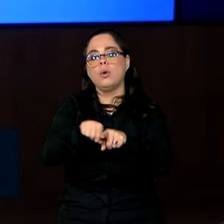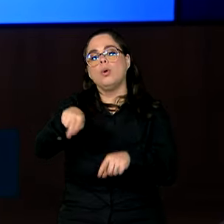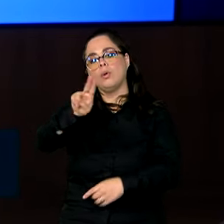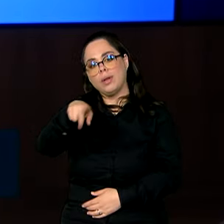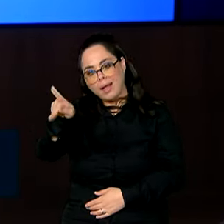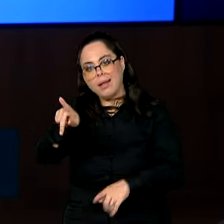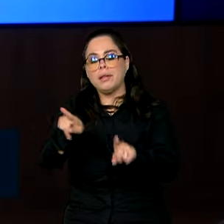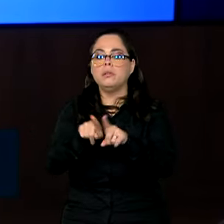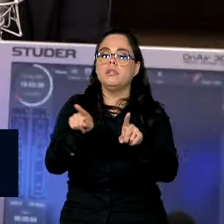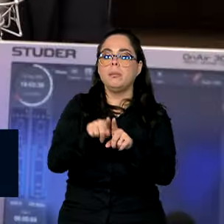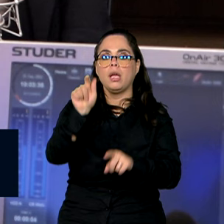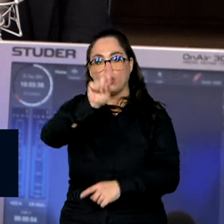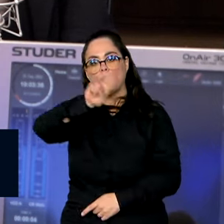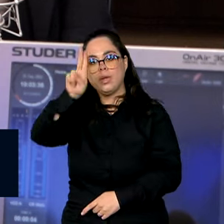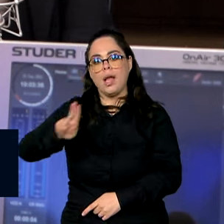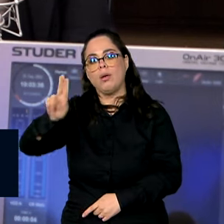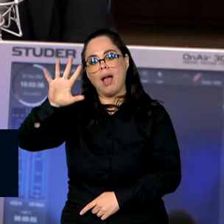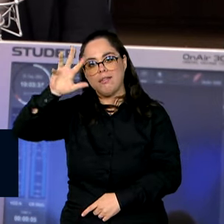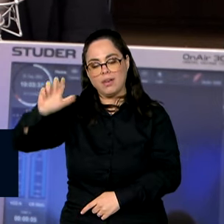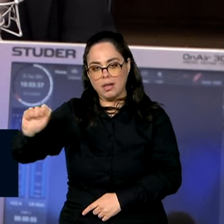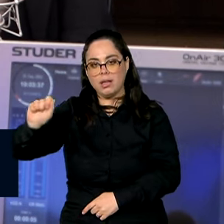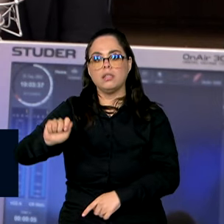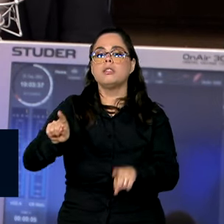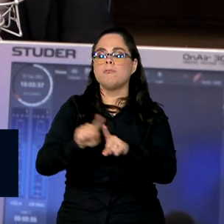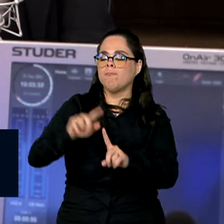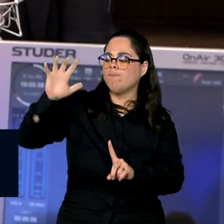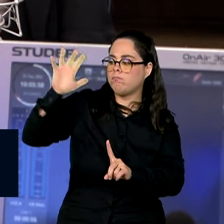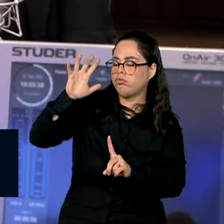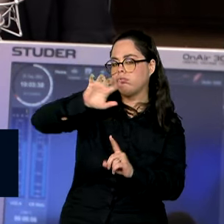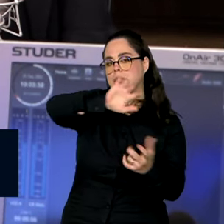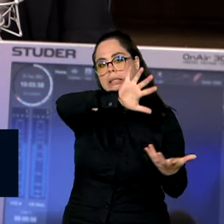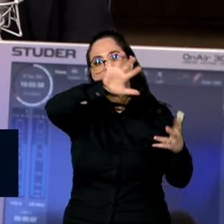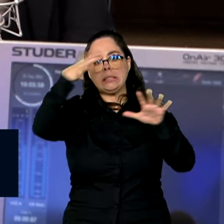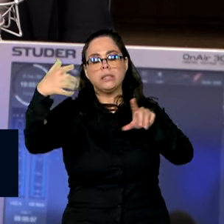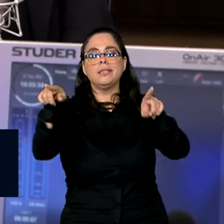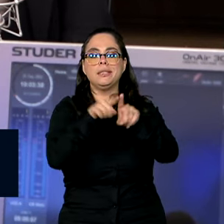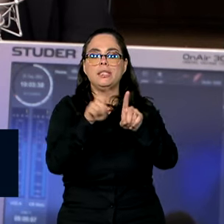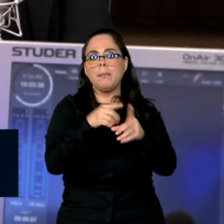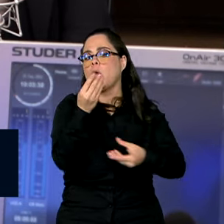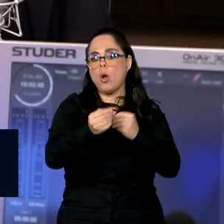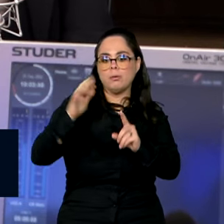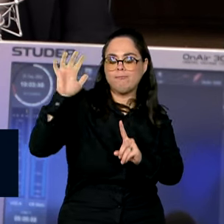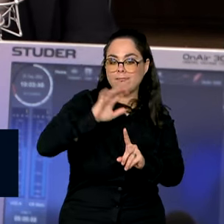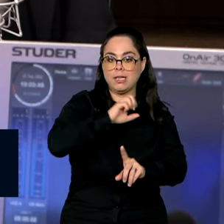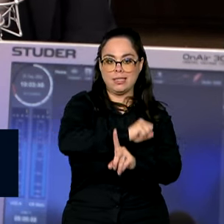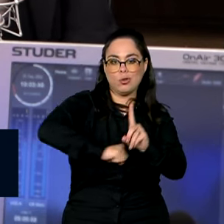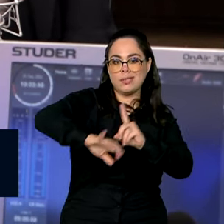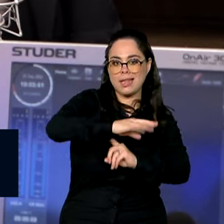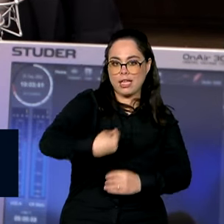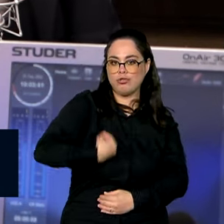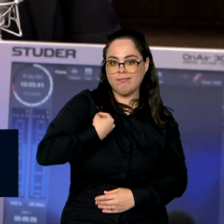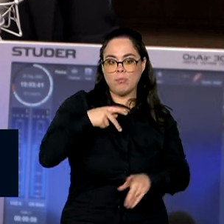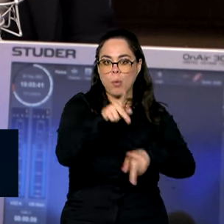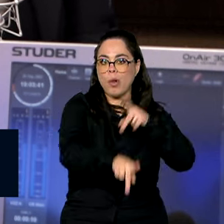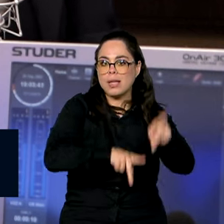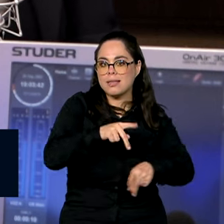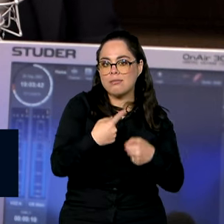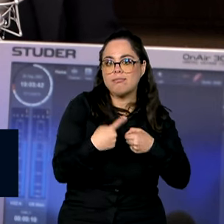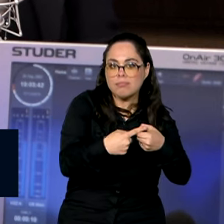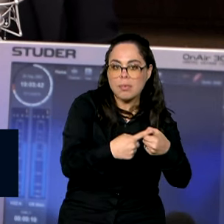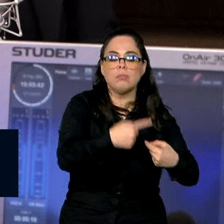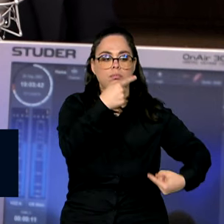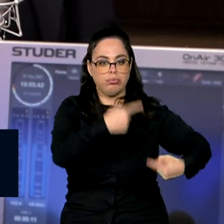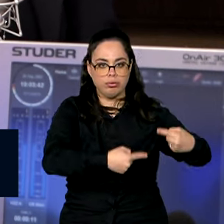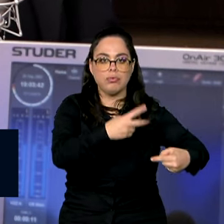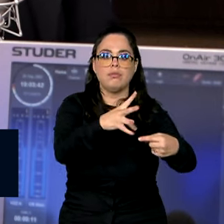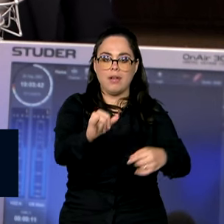união africana as tragédias climáticas e os impactos para as populações nas cidades serão discutidos durante o evento um grupo de trabalho